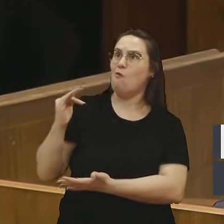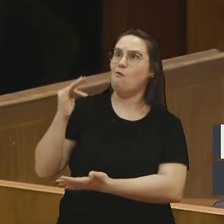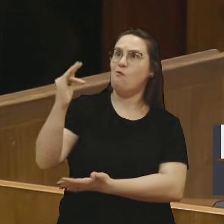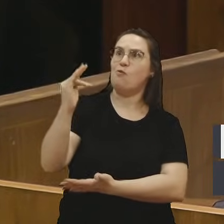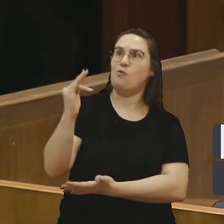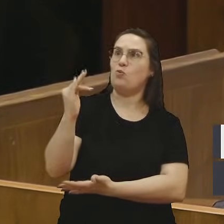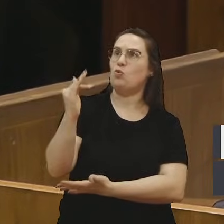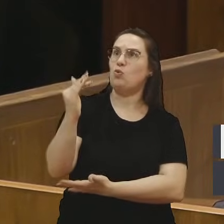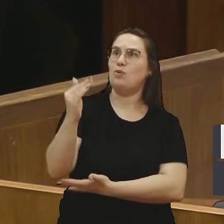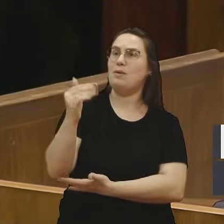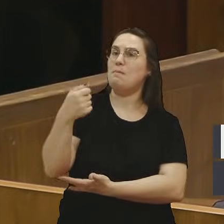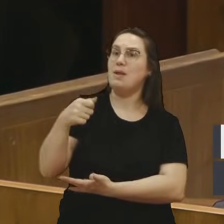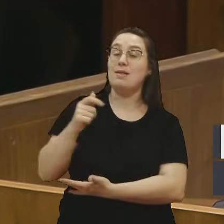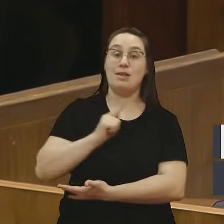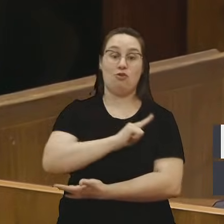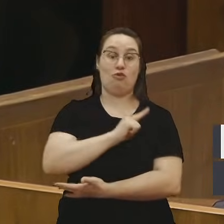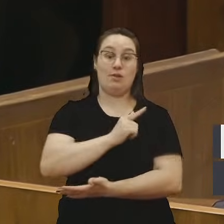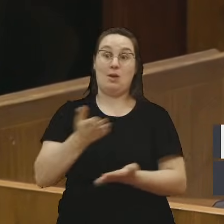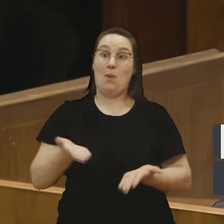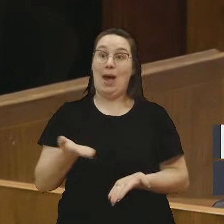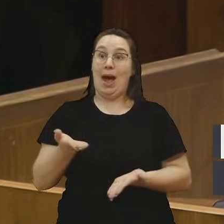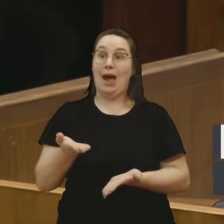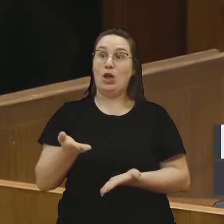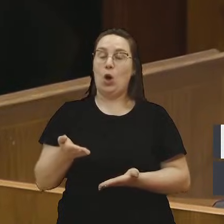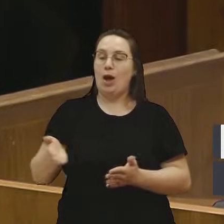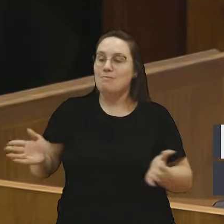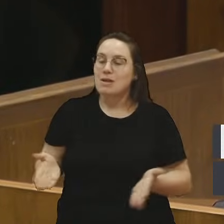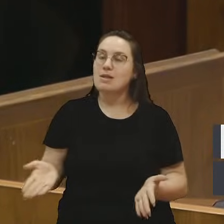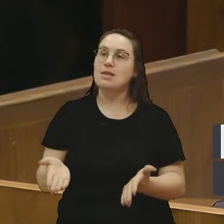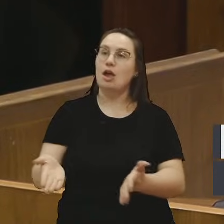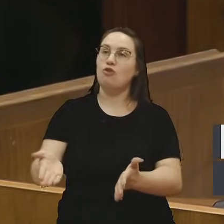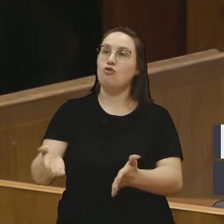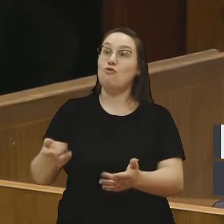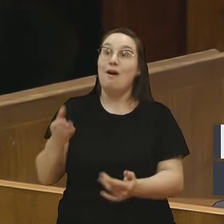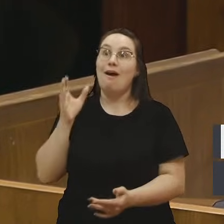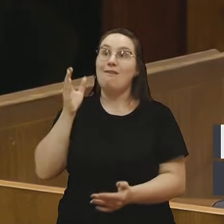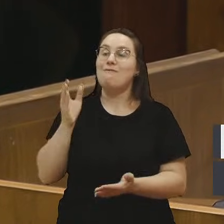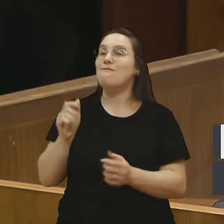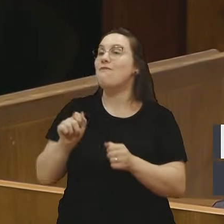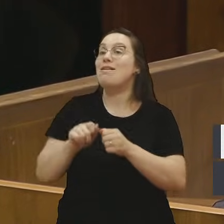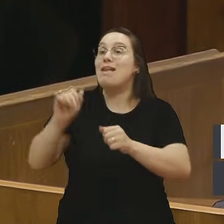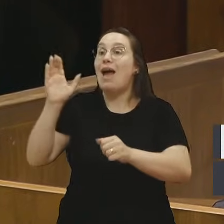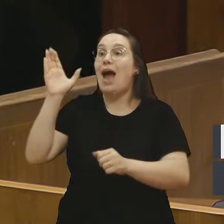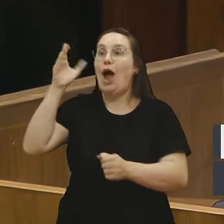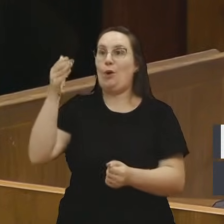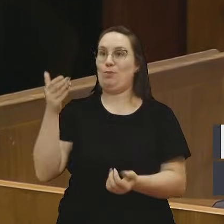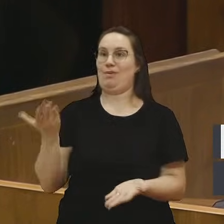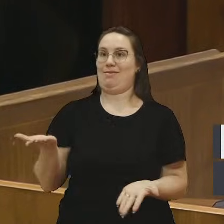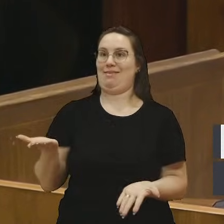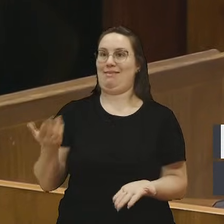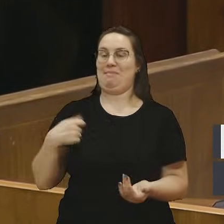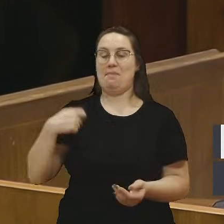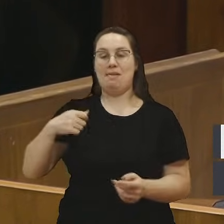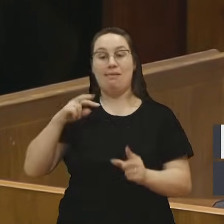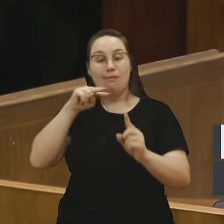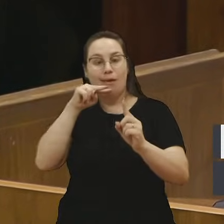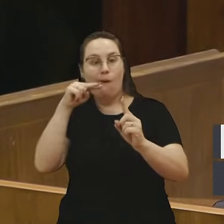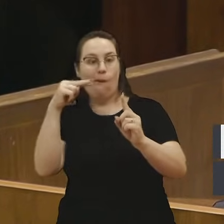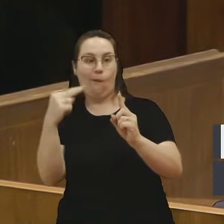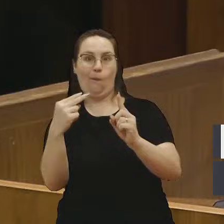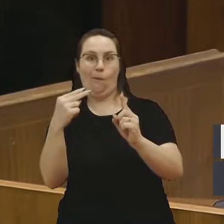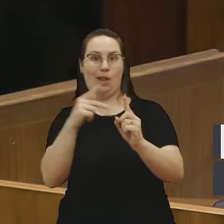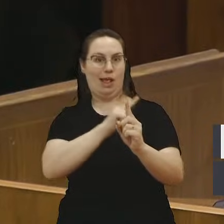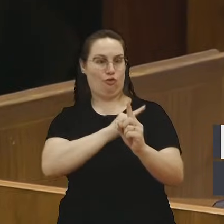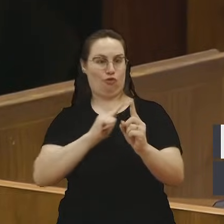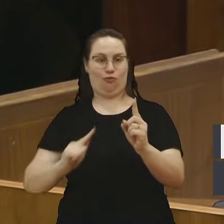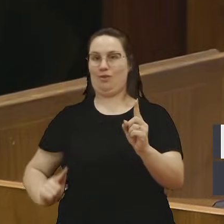fomento e gestões públicas que possam fazer isso acontecer. Se nós não tivermos o olhar de